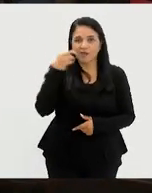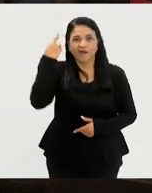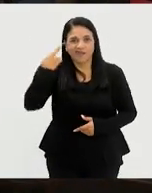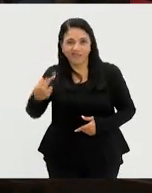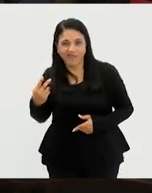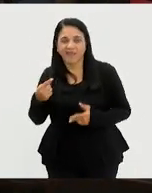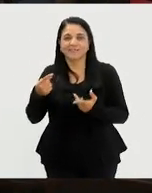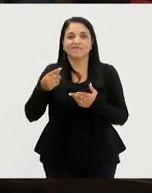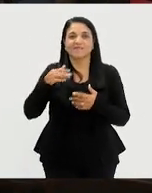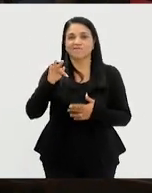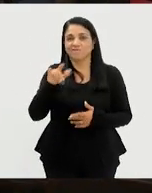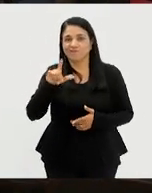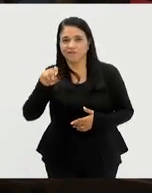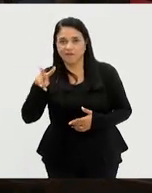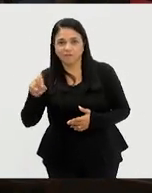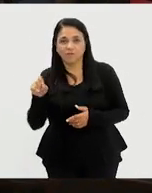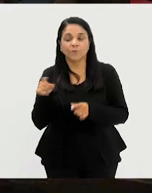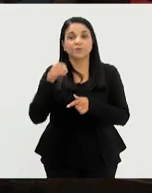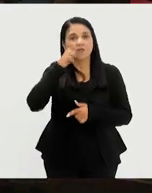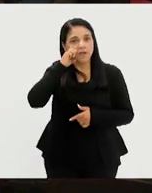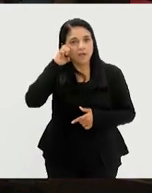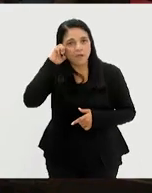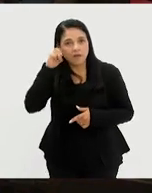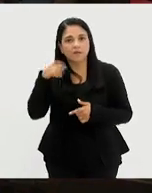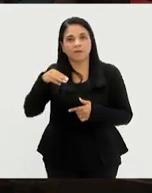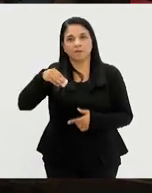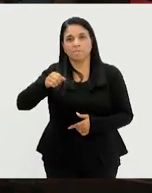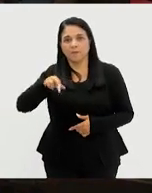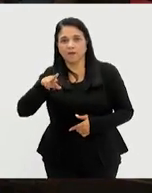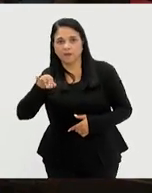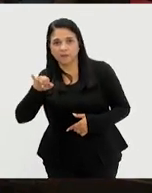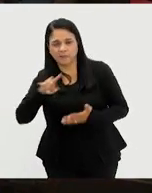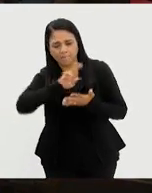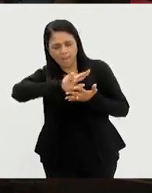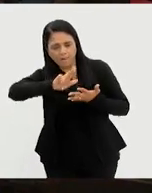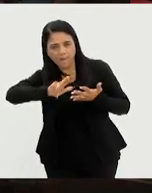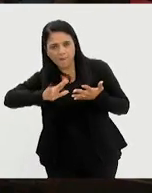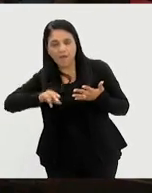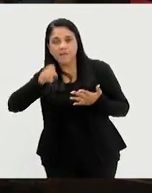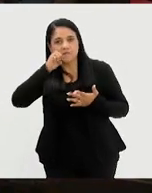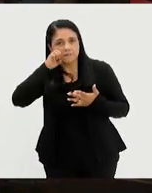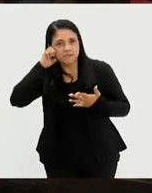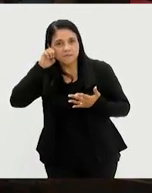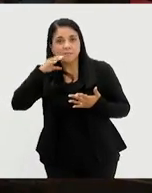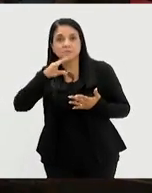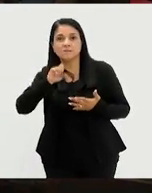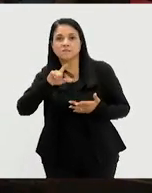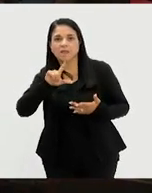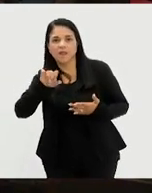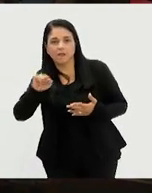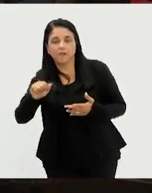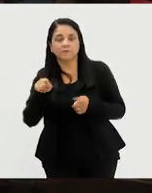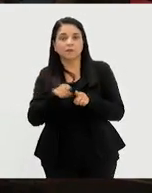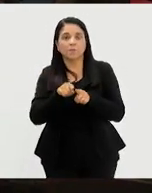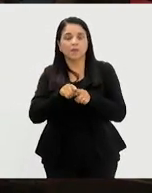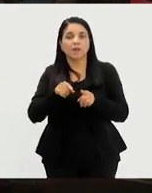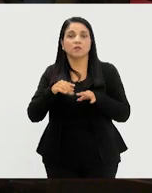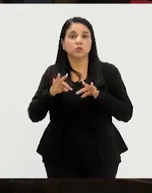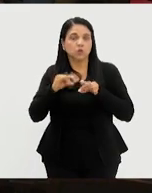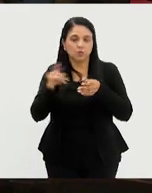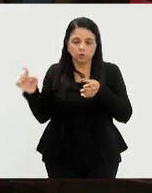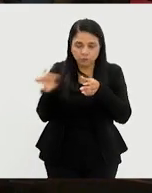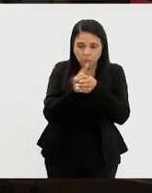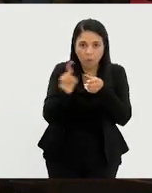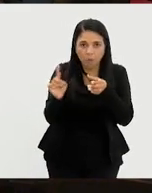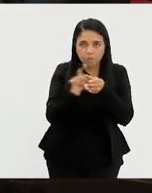Flávio serot mar do MST deputada cé Jordão também Marquinho todosos coautores